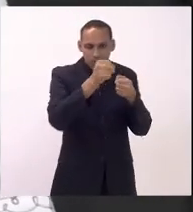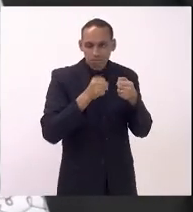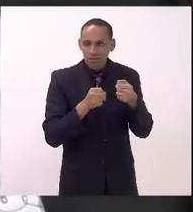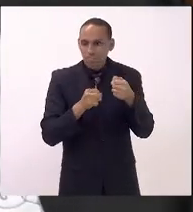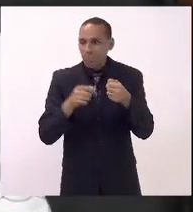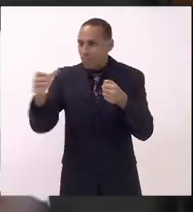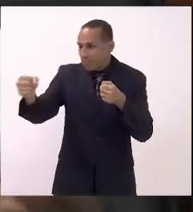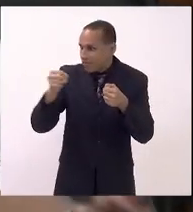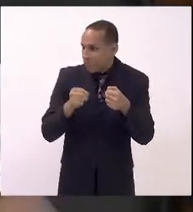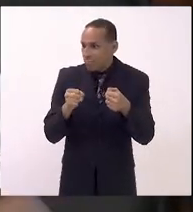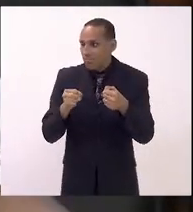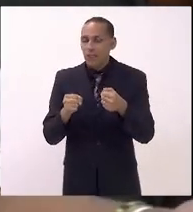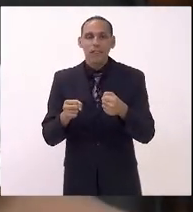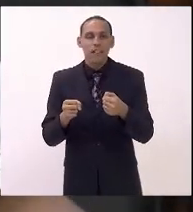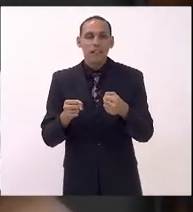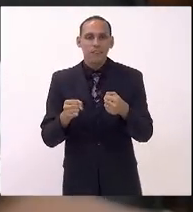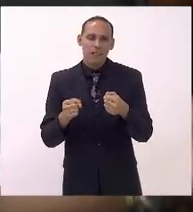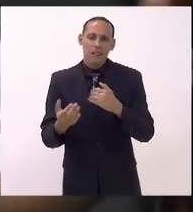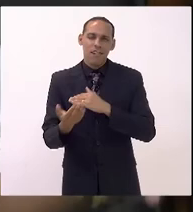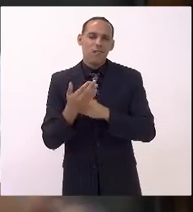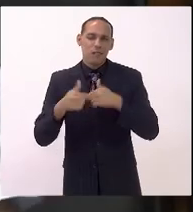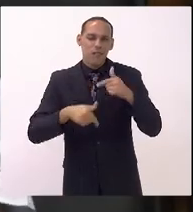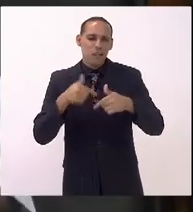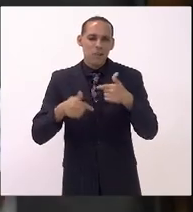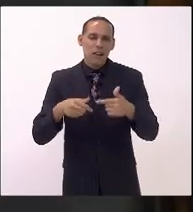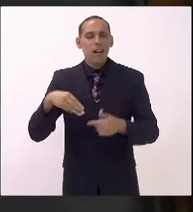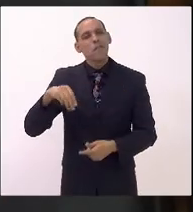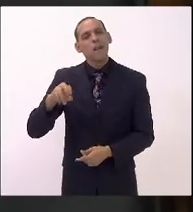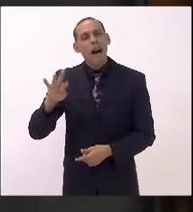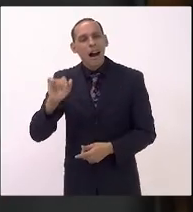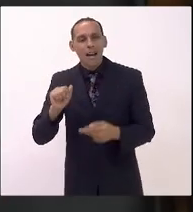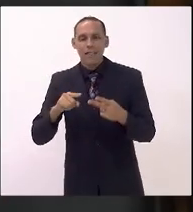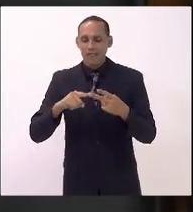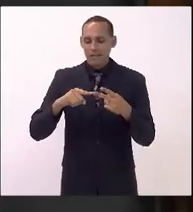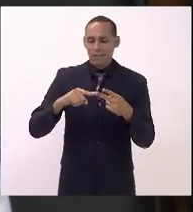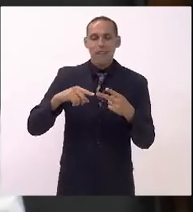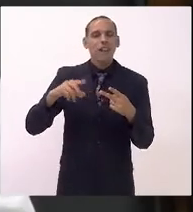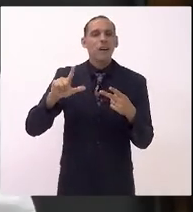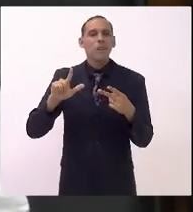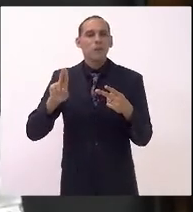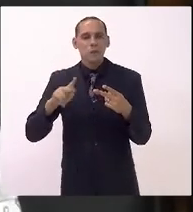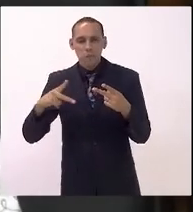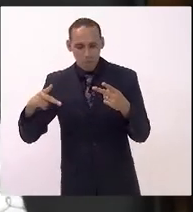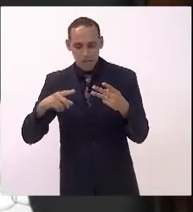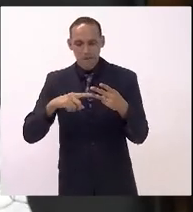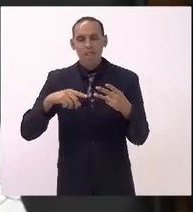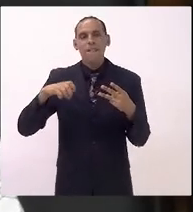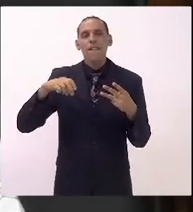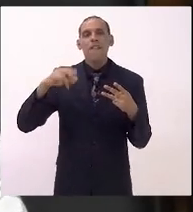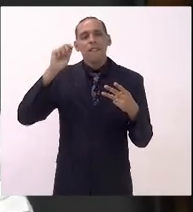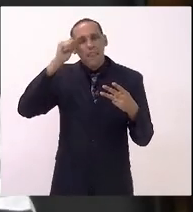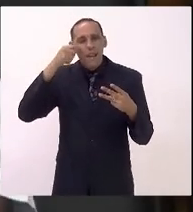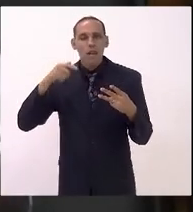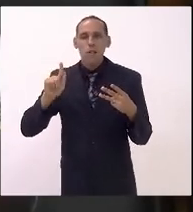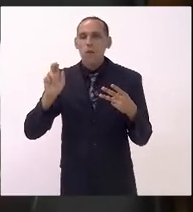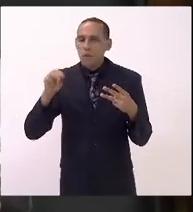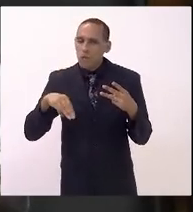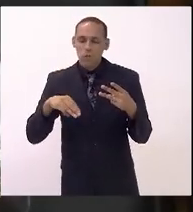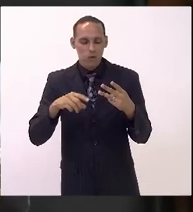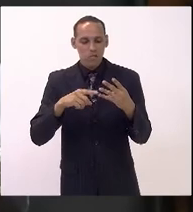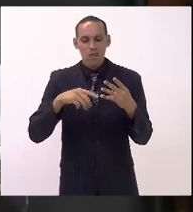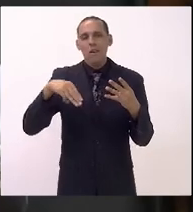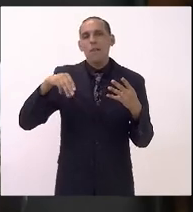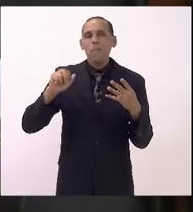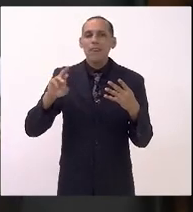trabalho. Claro que ainda vou conversar com a Marta, com o Lupe, com o Nego Gum, que estou esperando uma conversa com ele, com o Marcelo, porque a gente